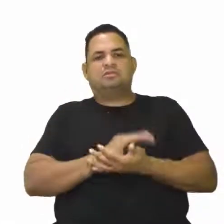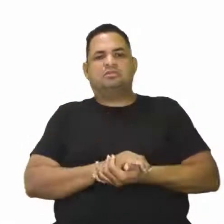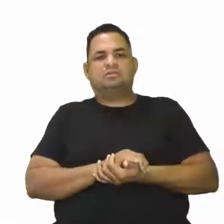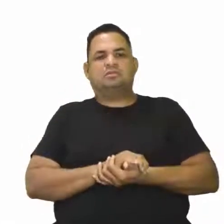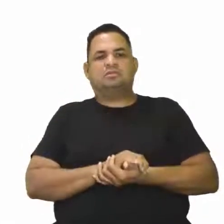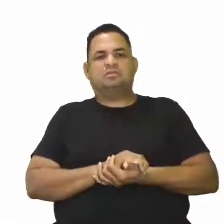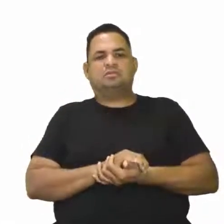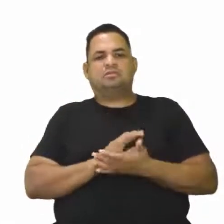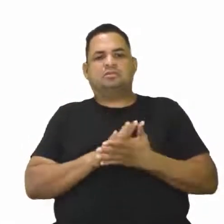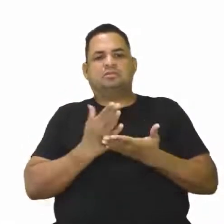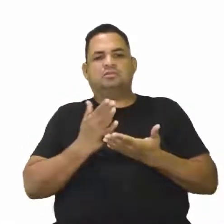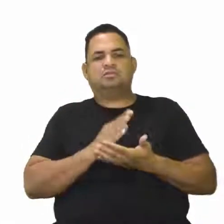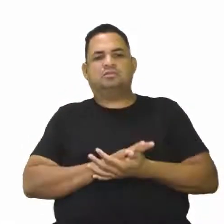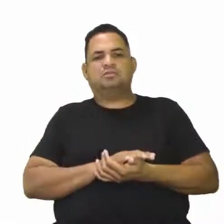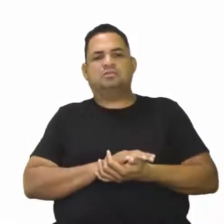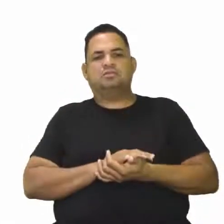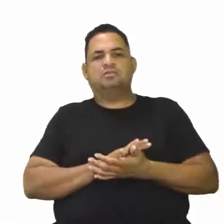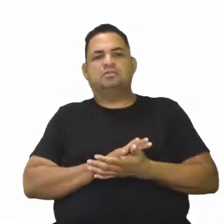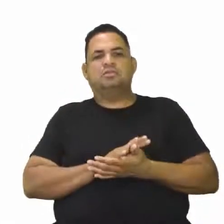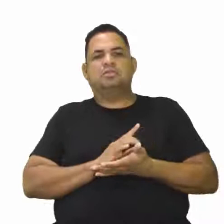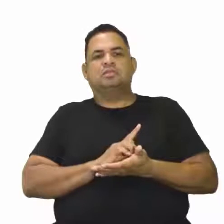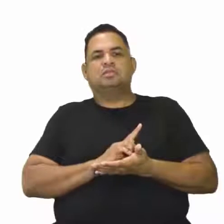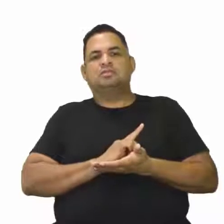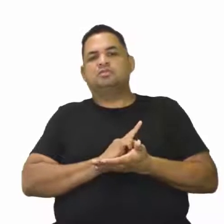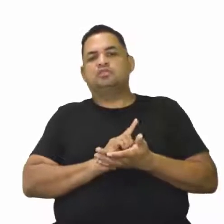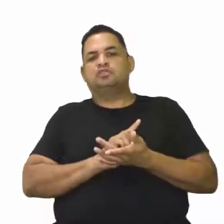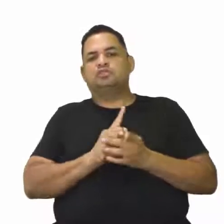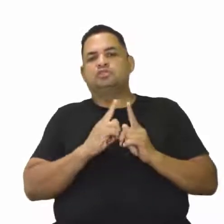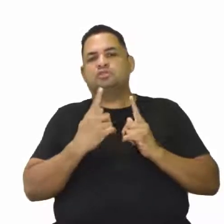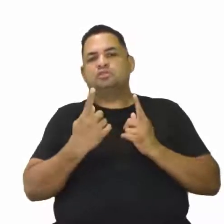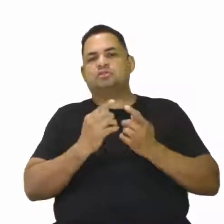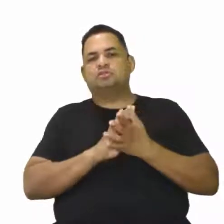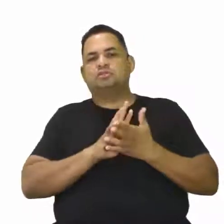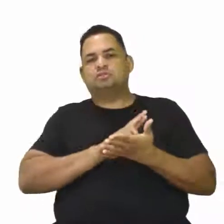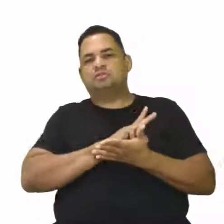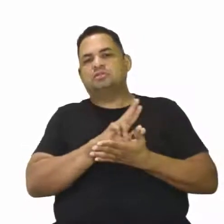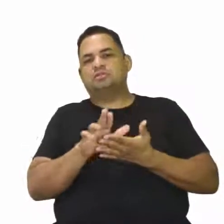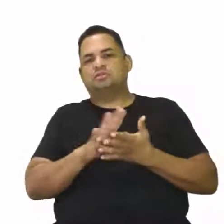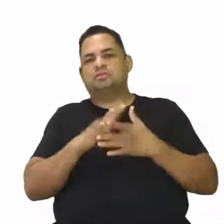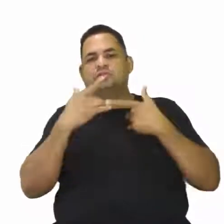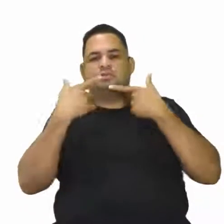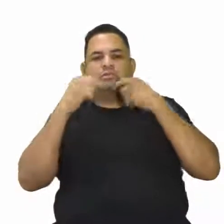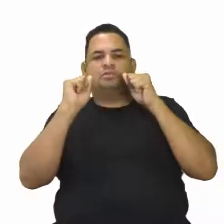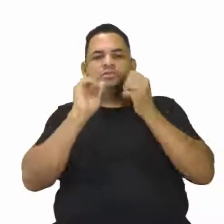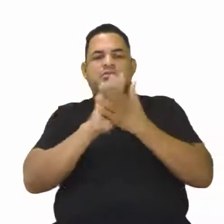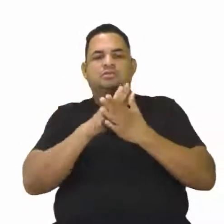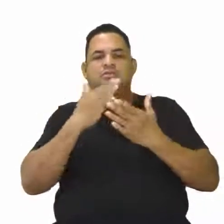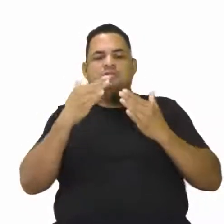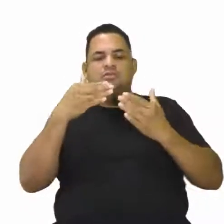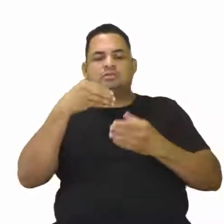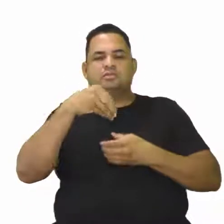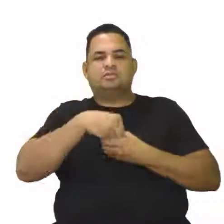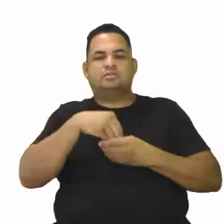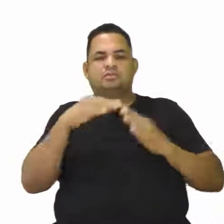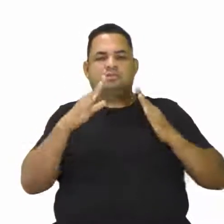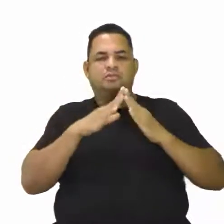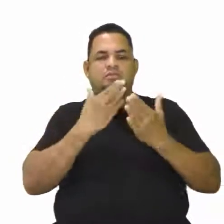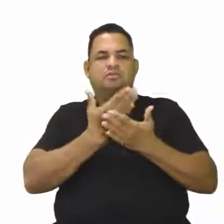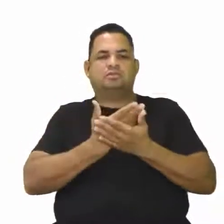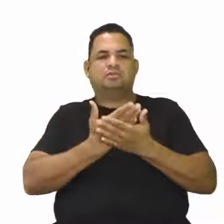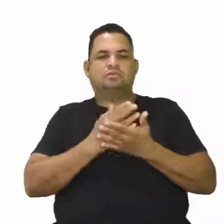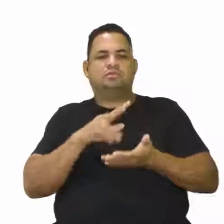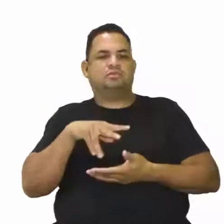a gestão da diversidade linguística em sala de aula. Vocês podem observar, como nós temos dito nas últimas